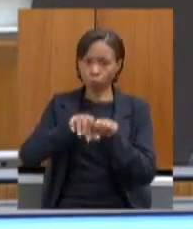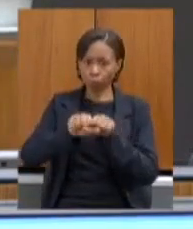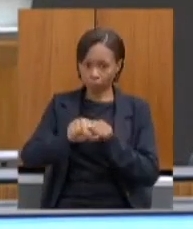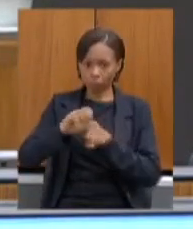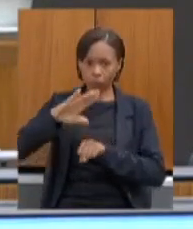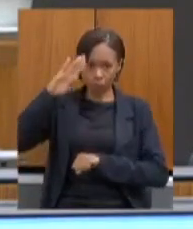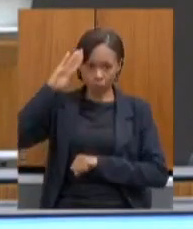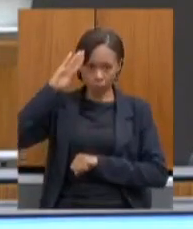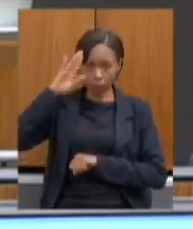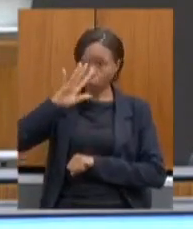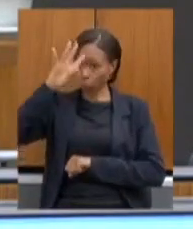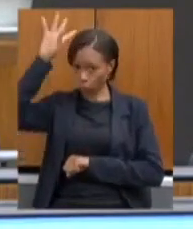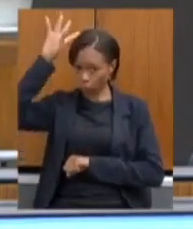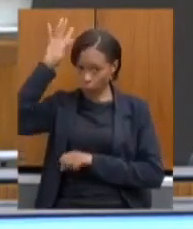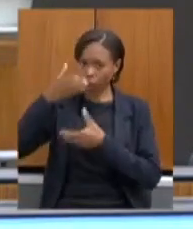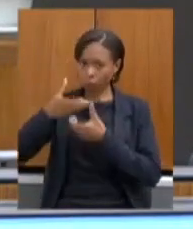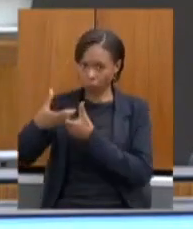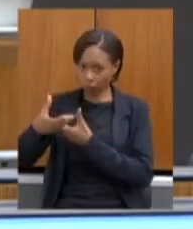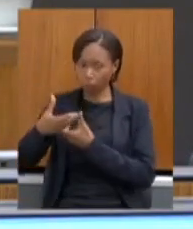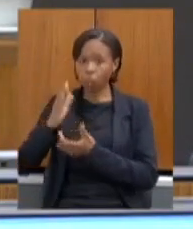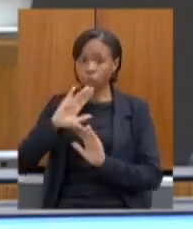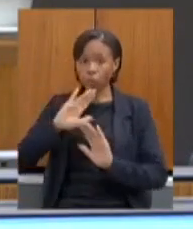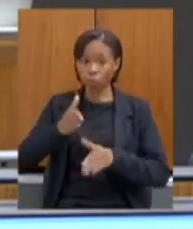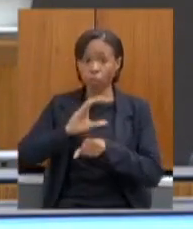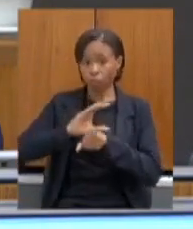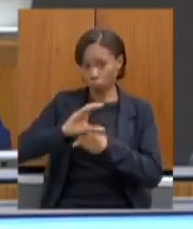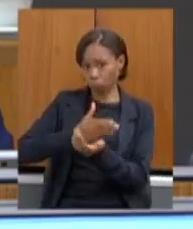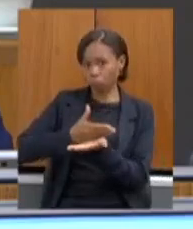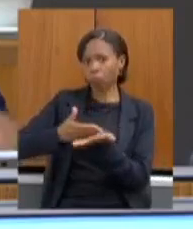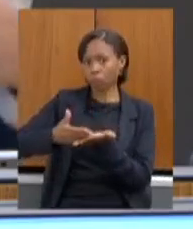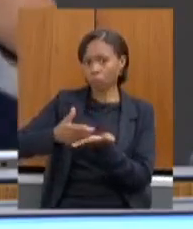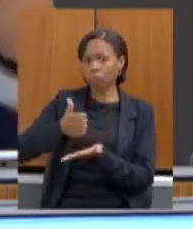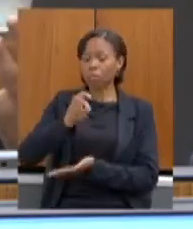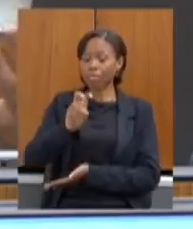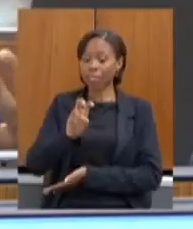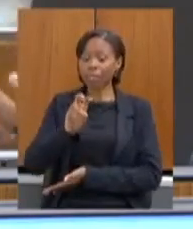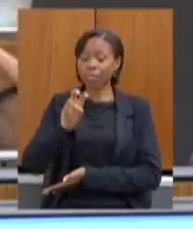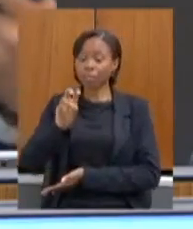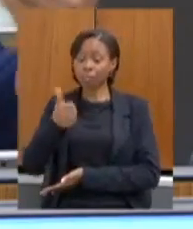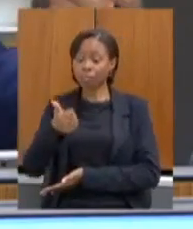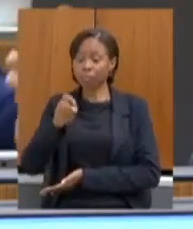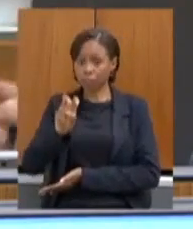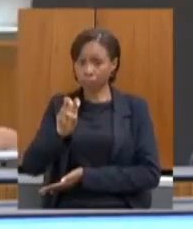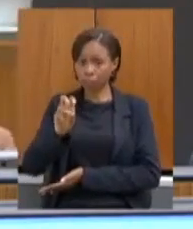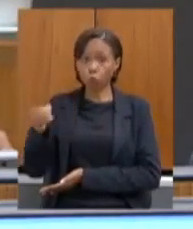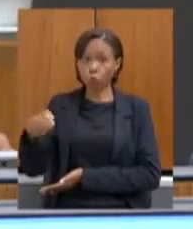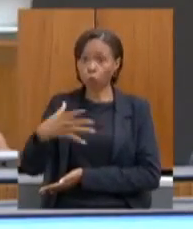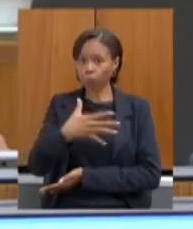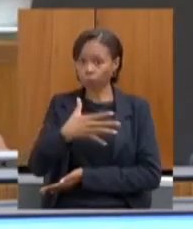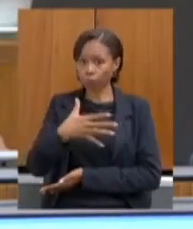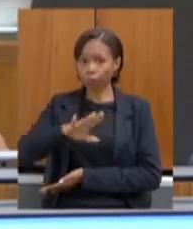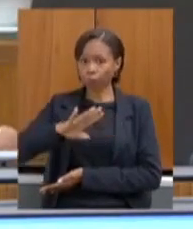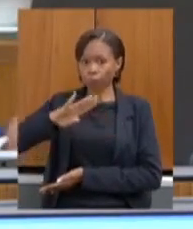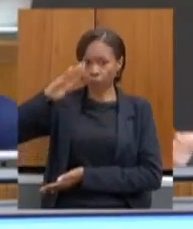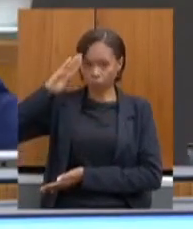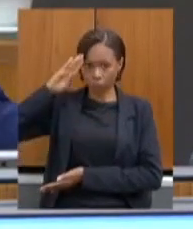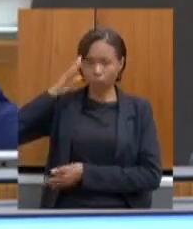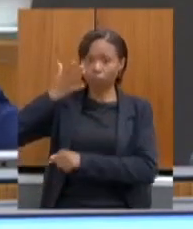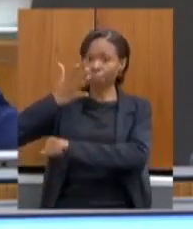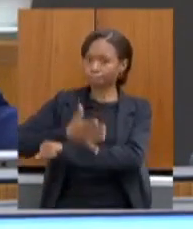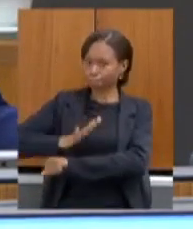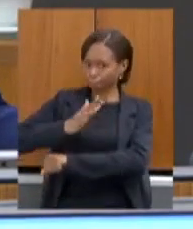já está iniciado com 515 novos soldados em treinamento para defender o nosso Estado.